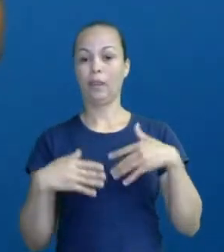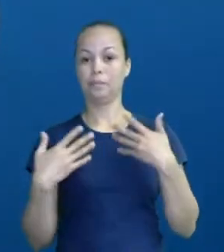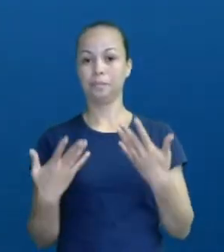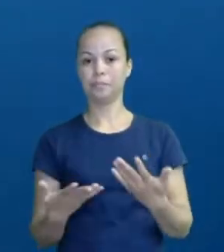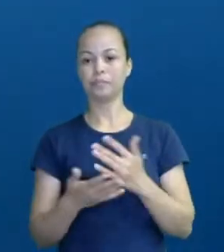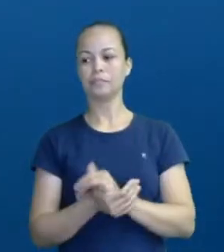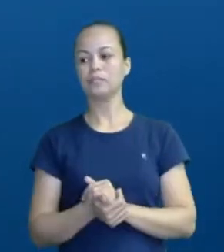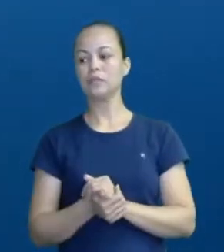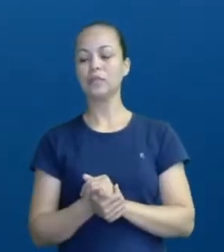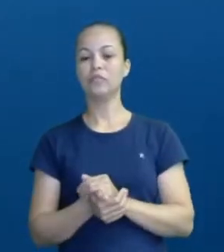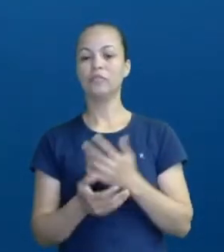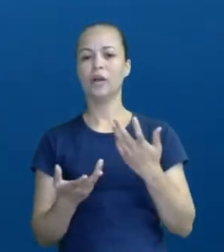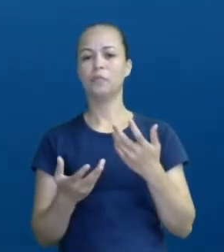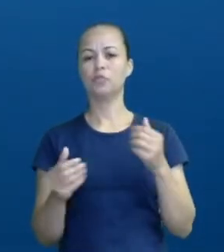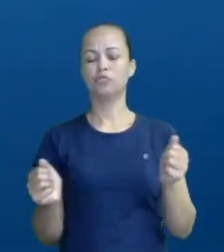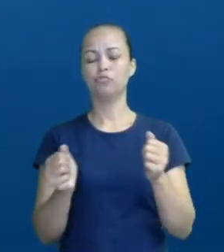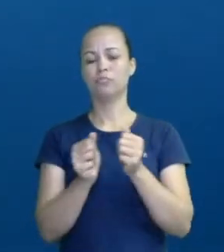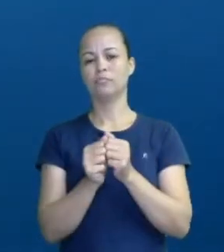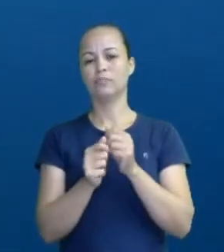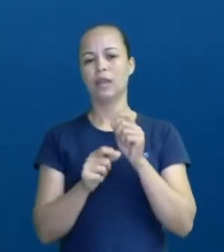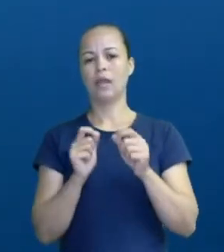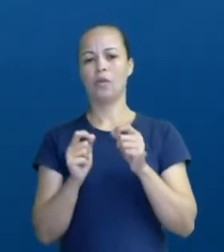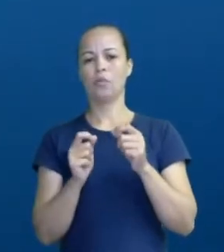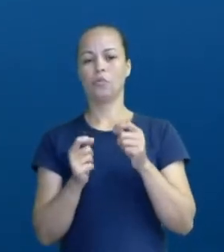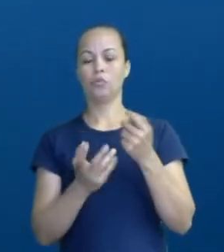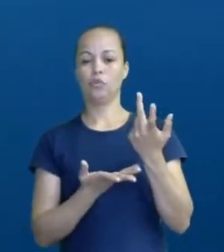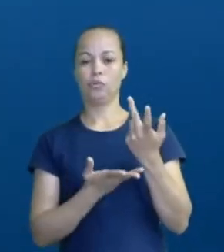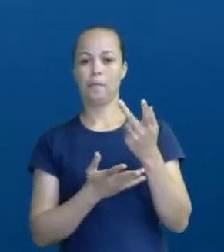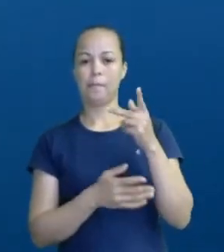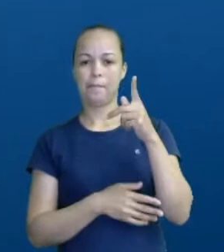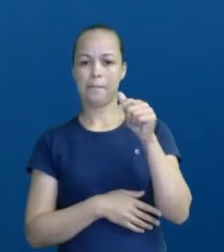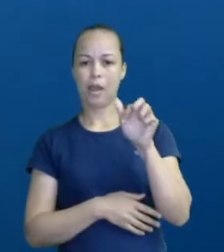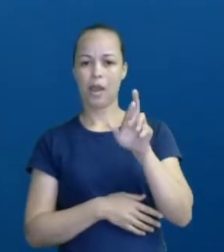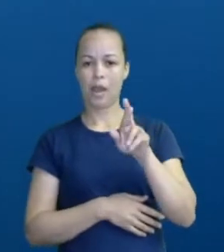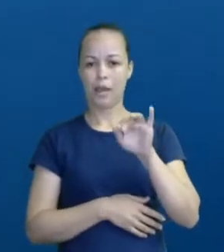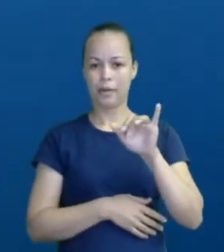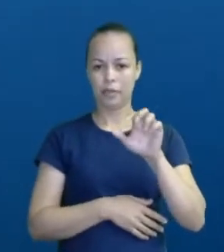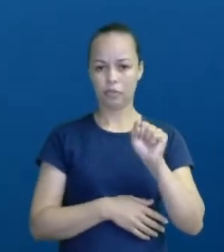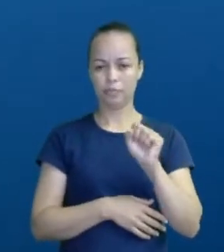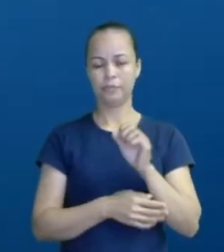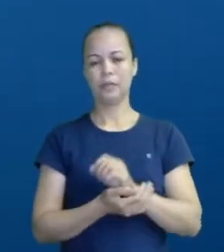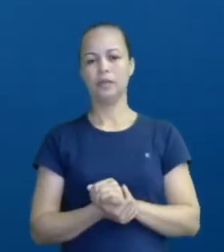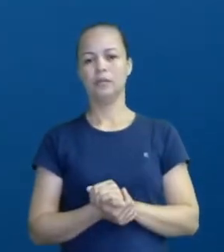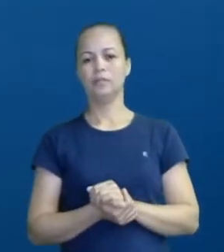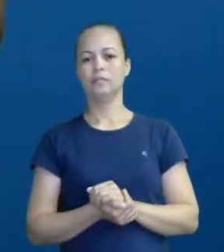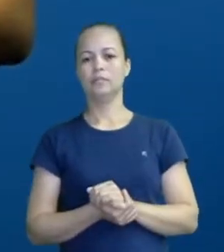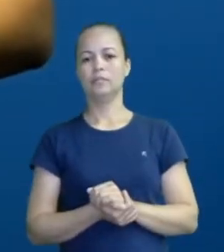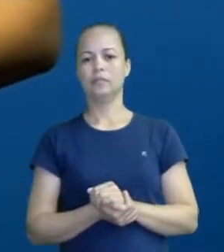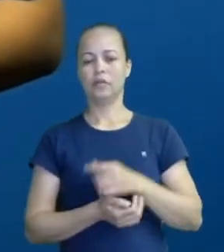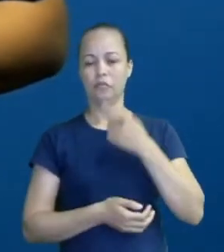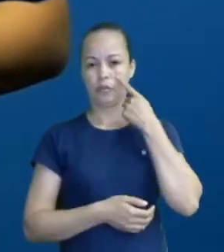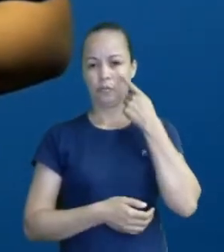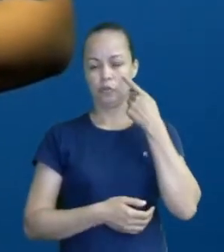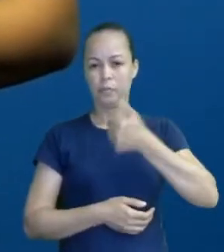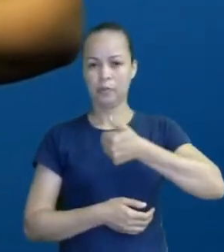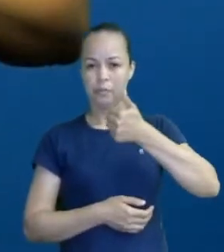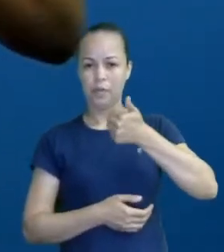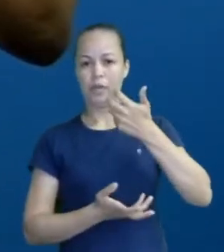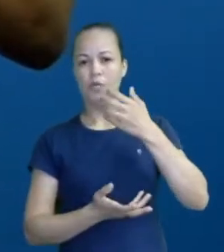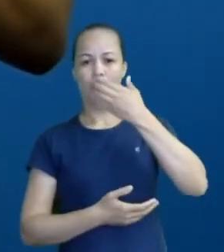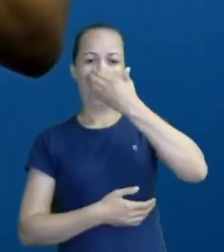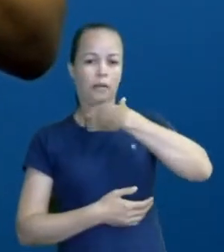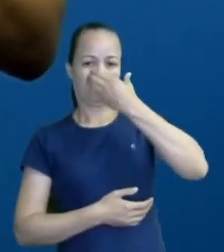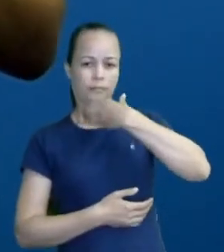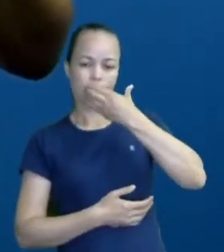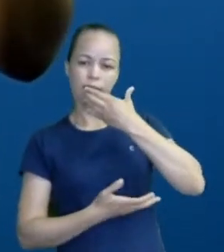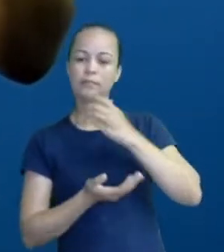Então, vamos juntar aí, juntando os pares. Aqui nós vemos primeiro uma maçã. E